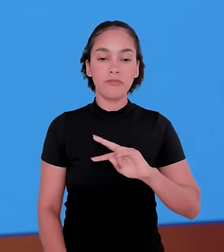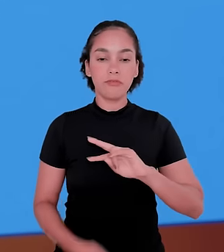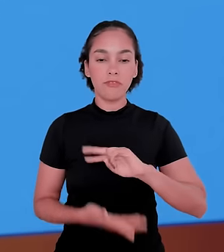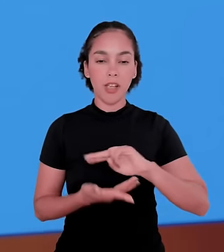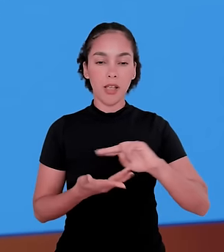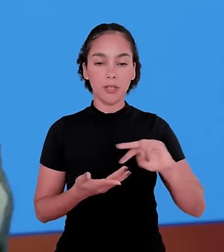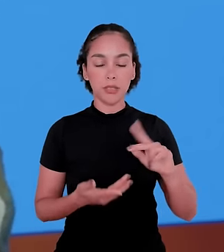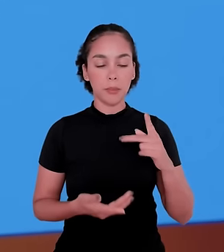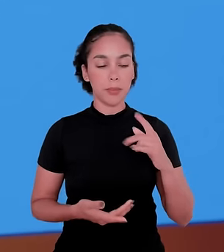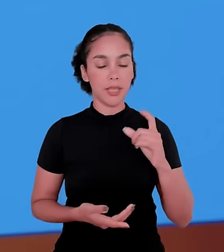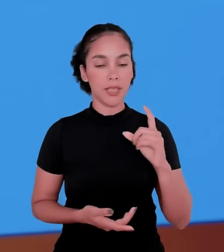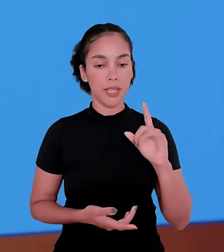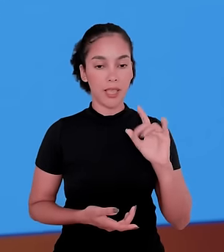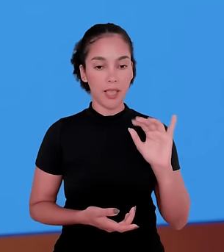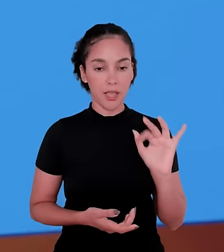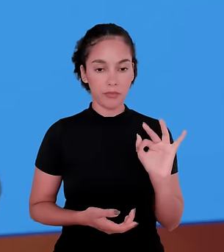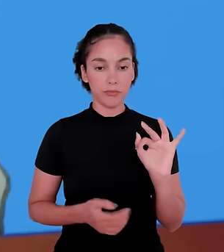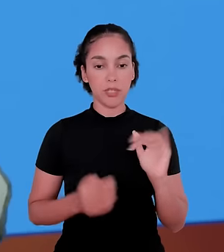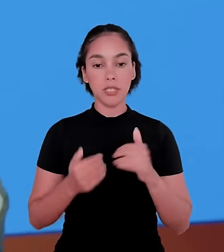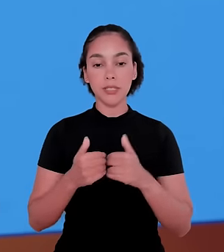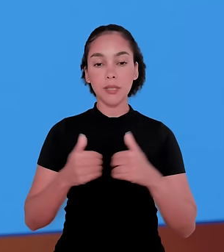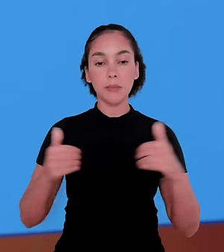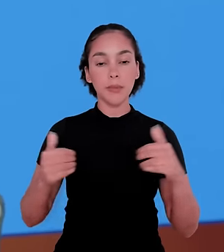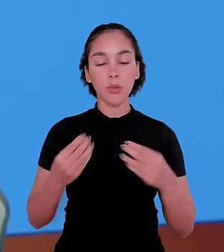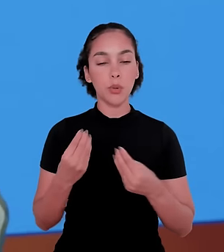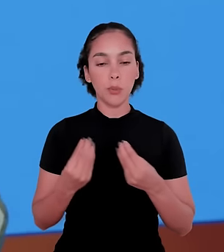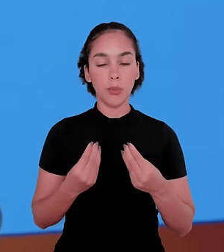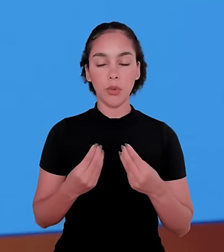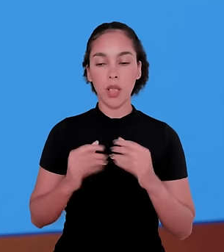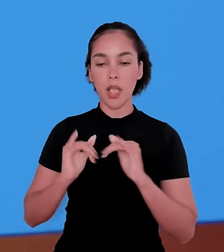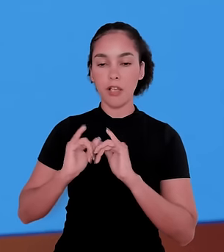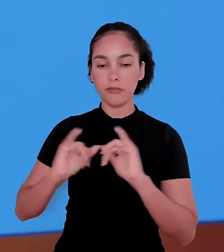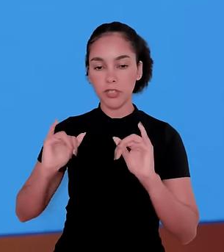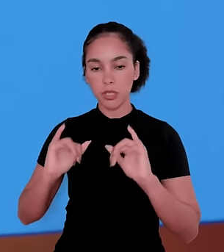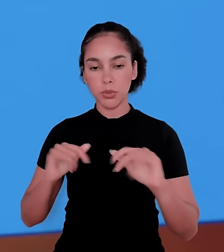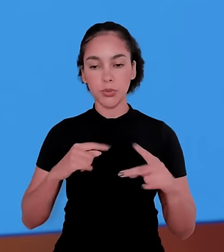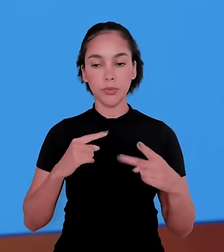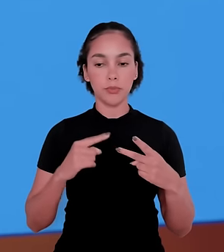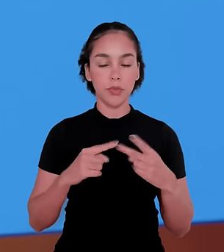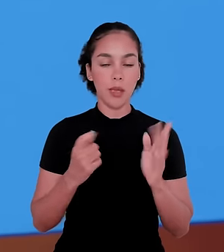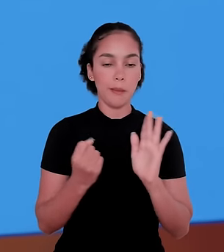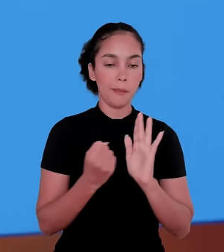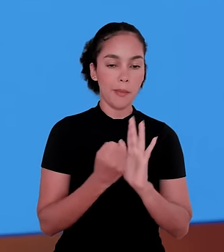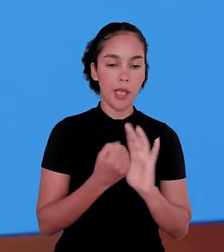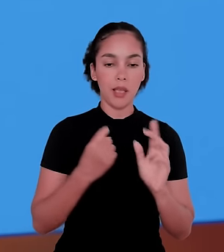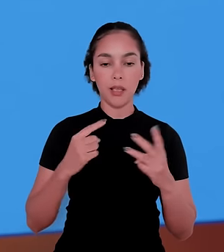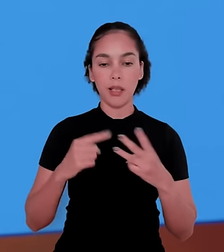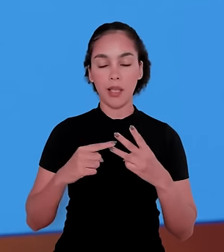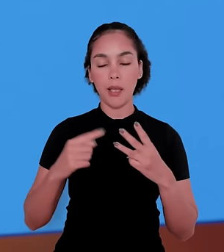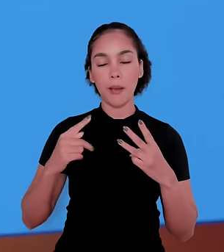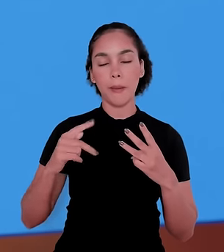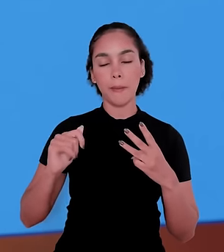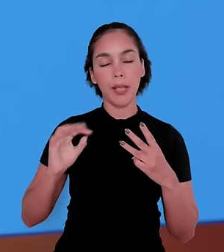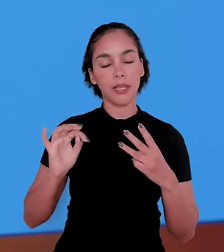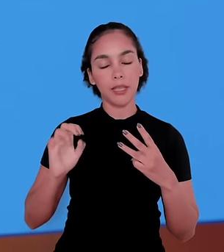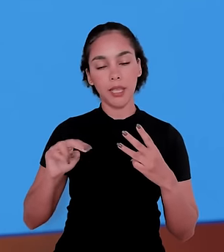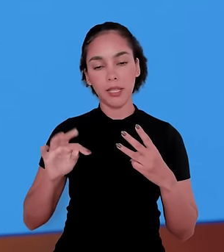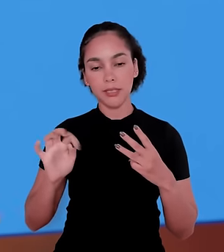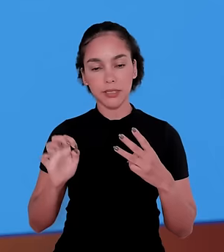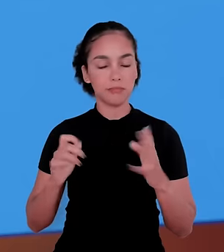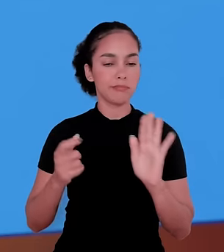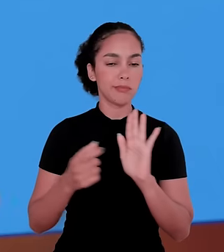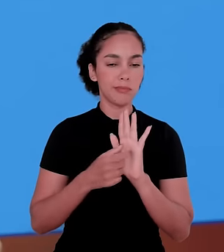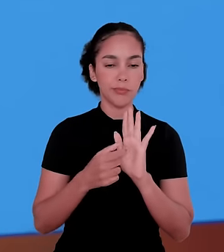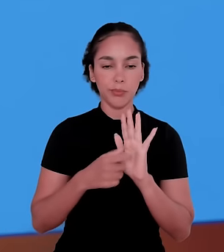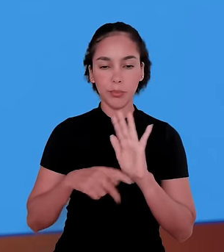pdfs separados por tanto comunicados quanto por marca patente programas de computador né dependendo